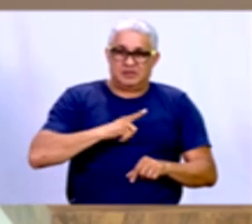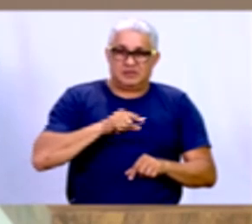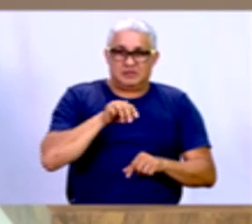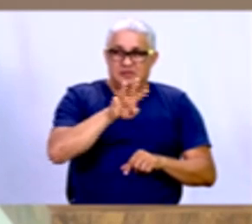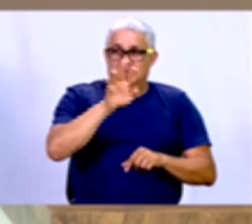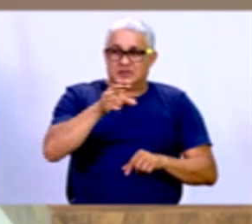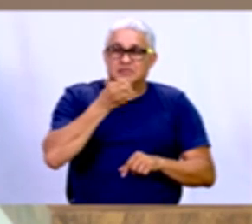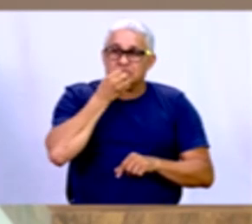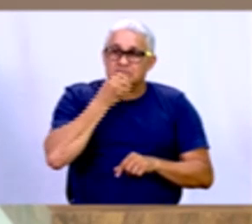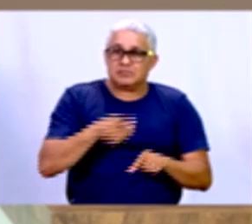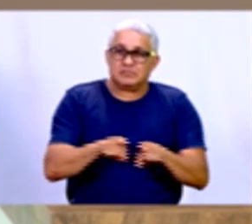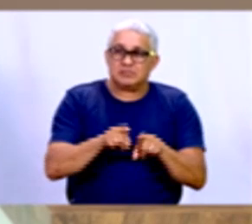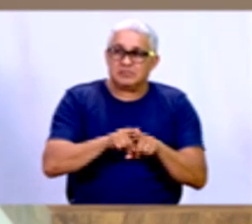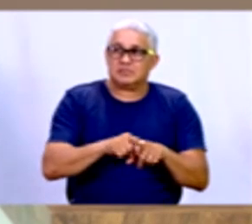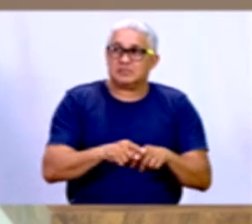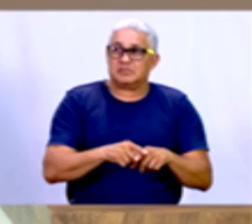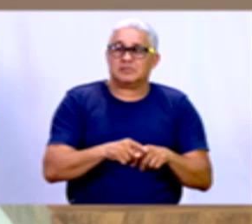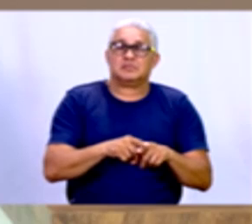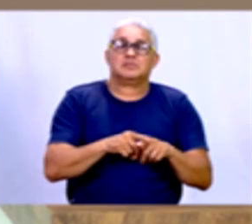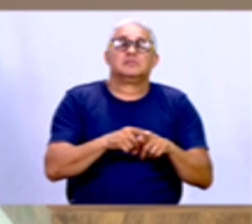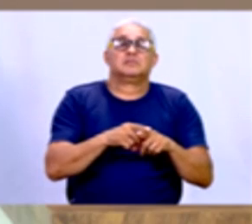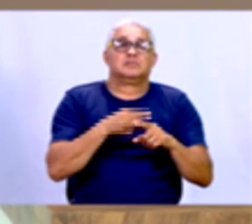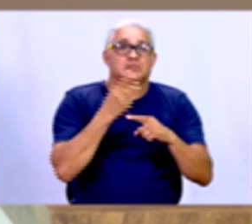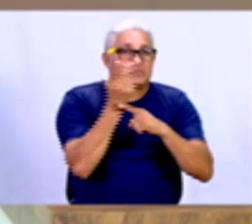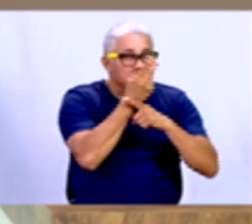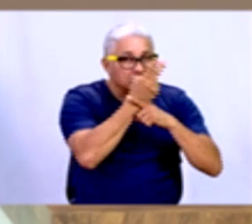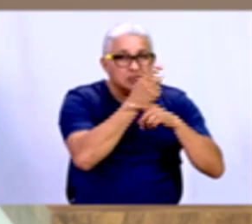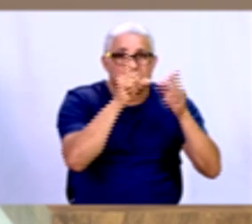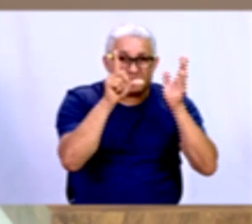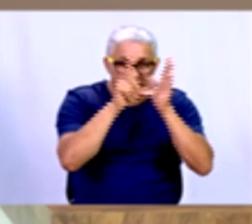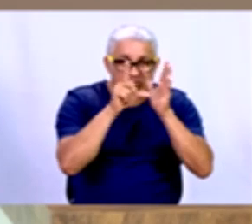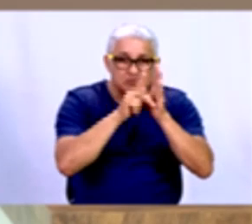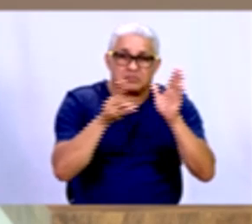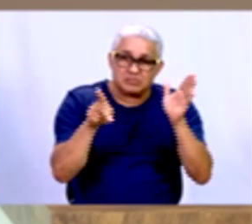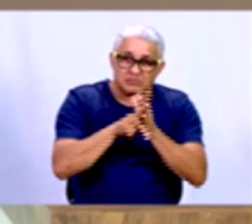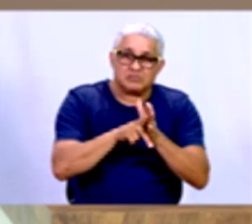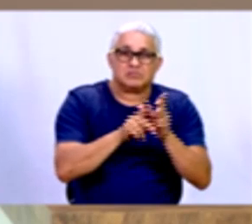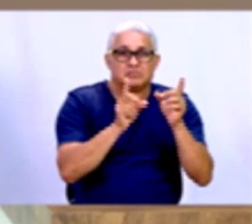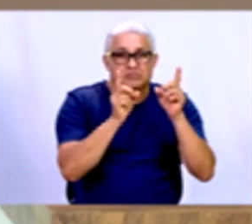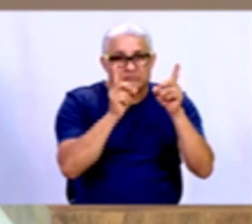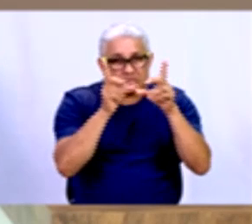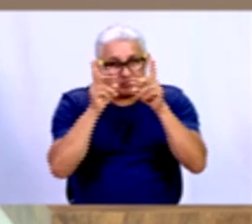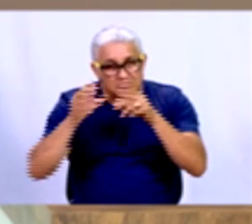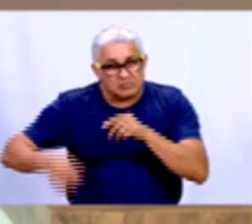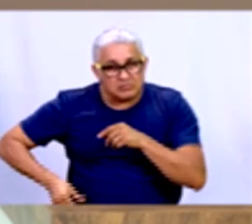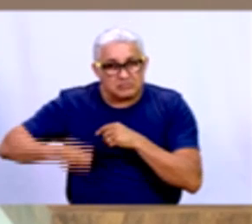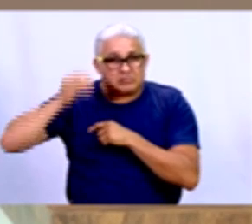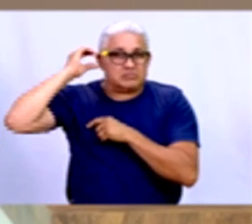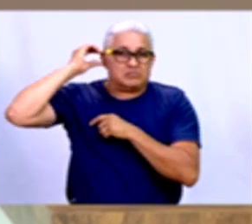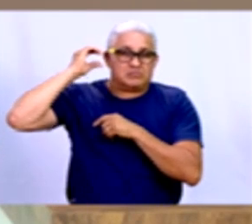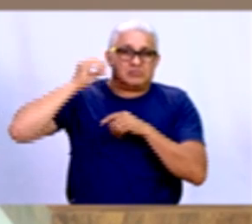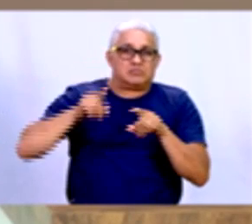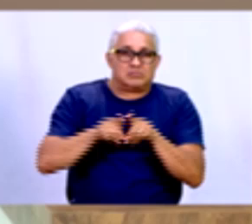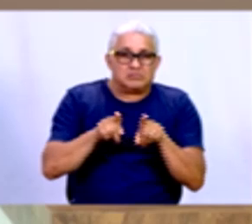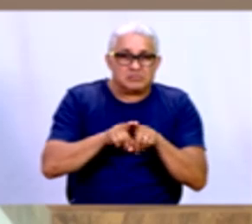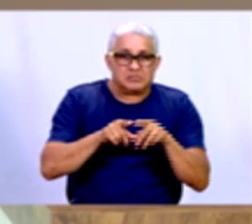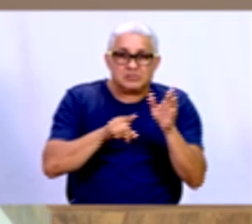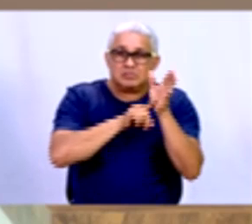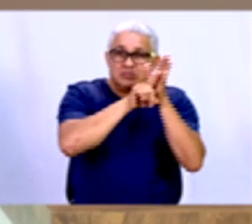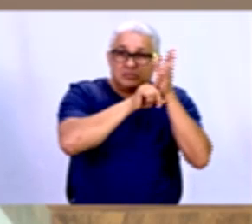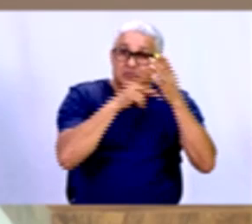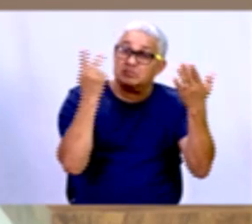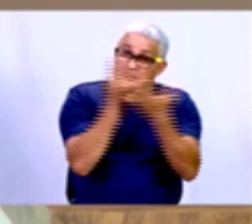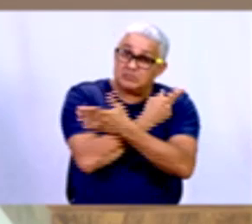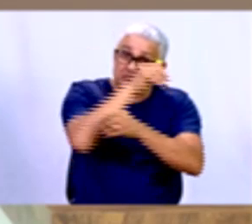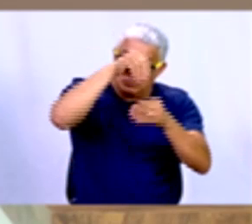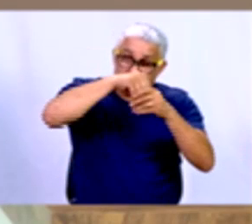Outra forma também é procurar nas lojas, né, de aplicativos. Quando a gente fala de smartphones, a pesquisa acontece nessas